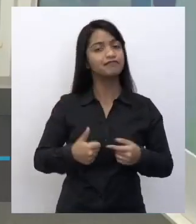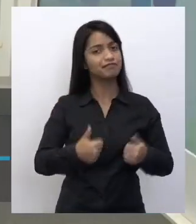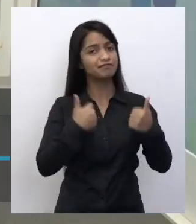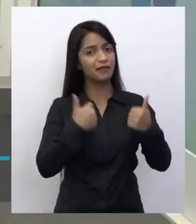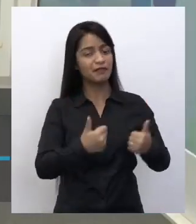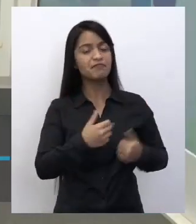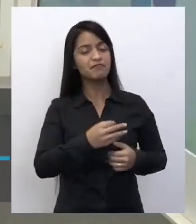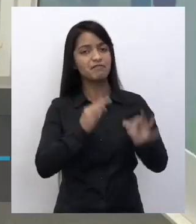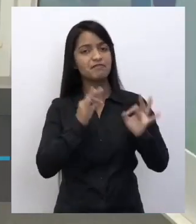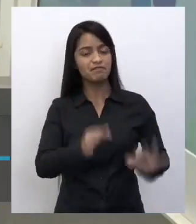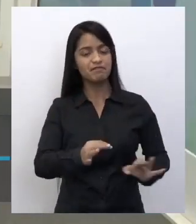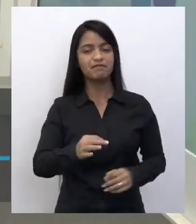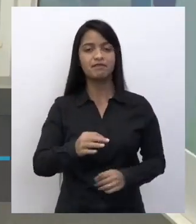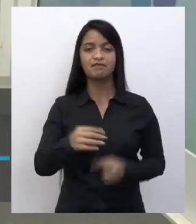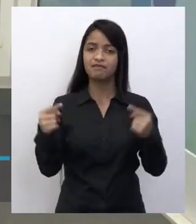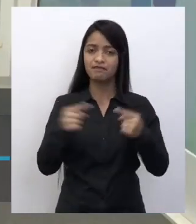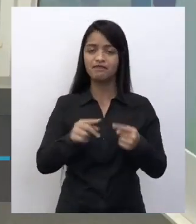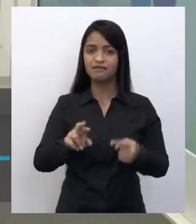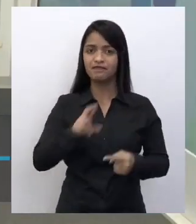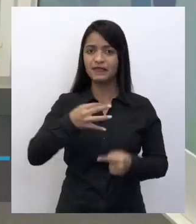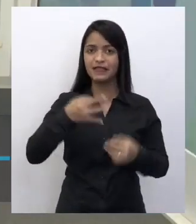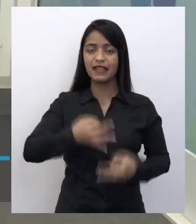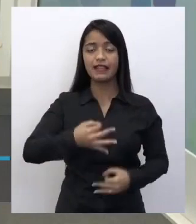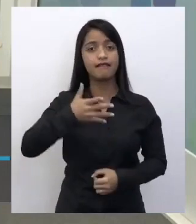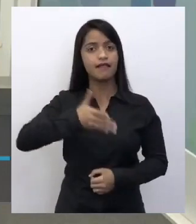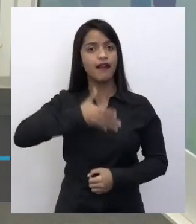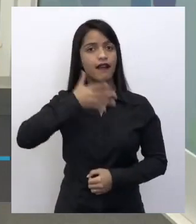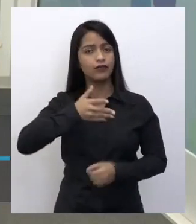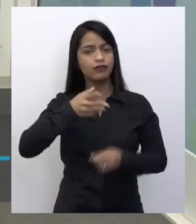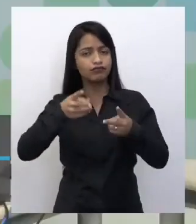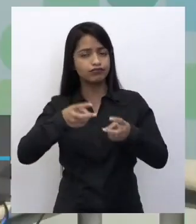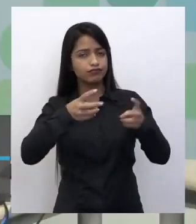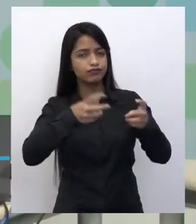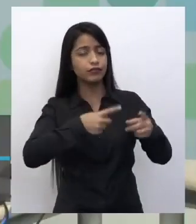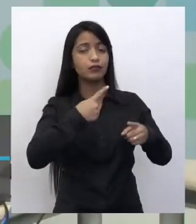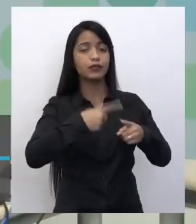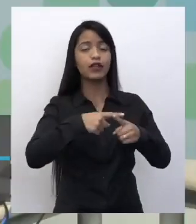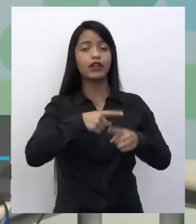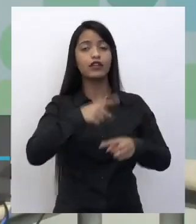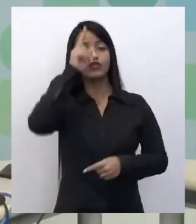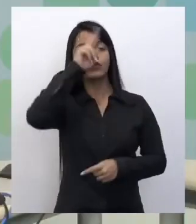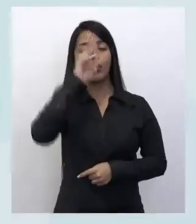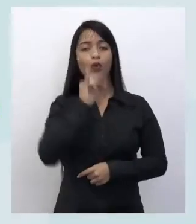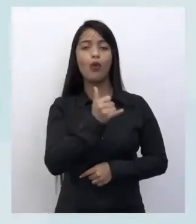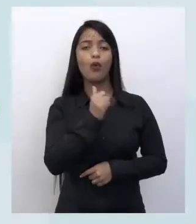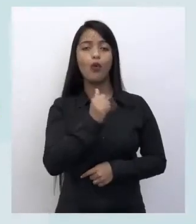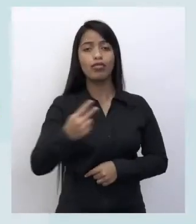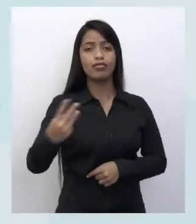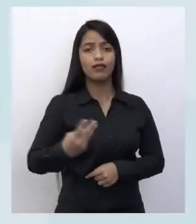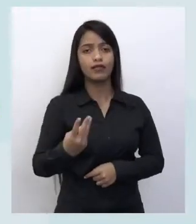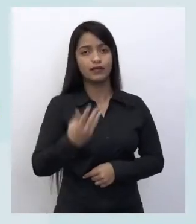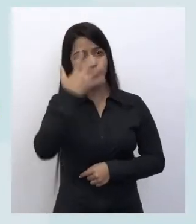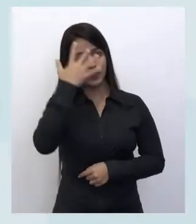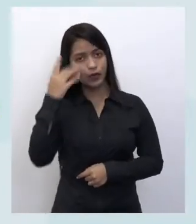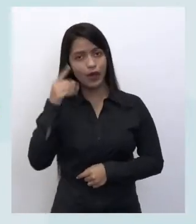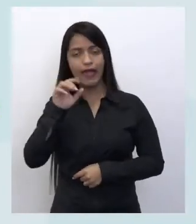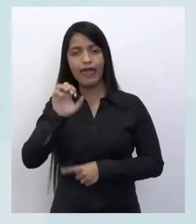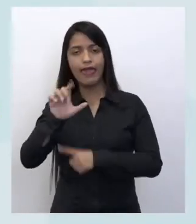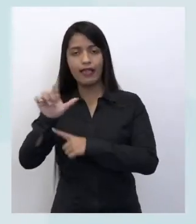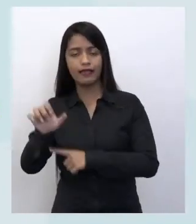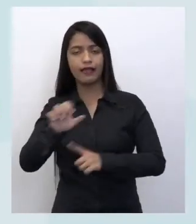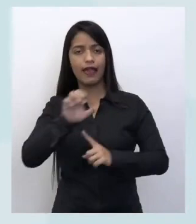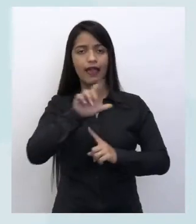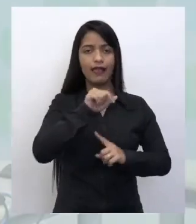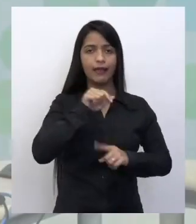é o narrador observador, por quê? O narrador, ele conta a história na terceira pessoa, gente, sem participar das ações. Então, ele não participa da